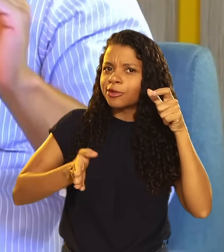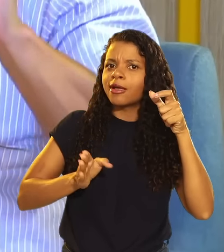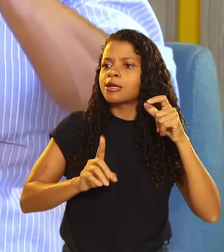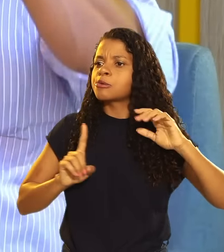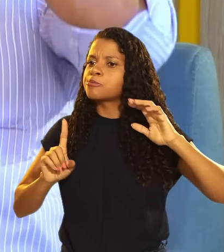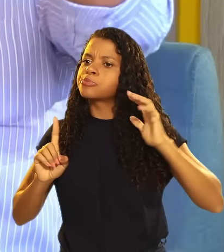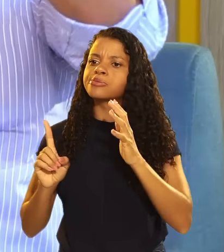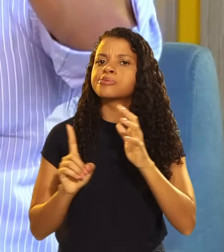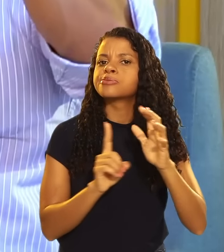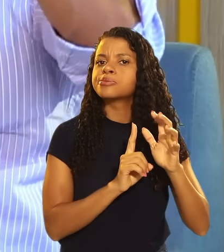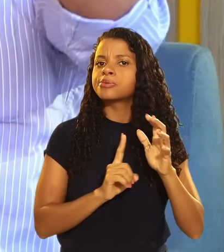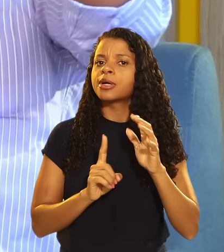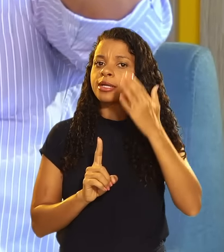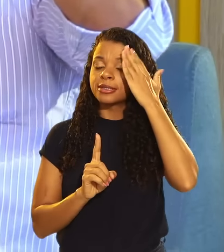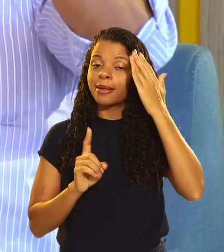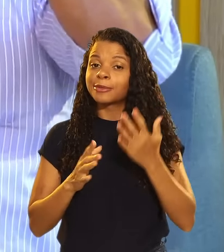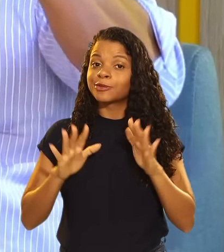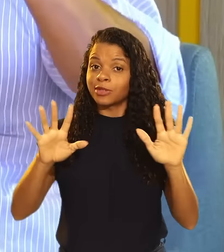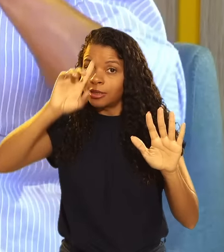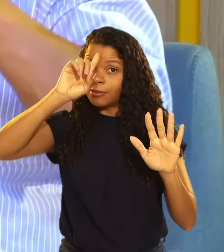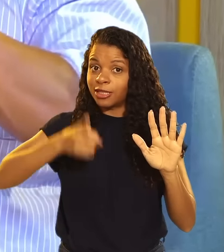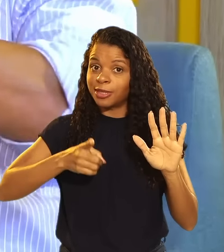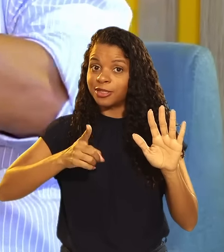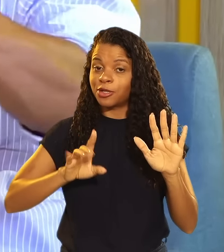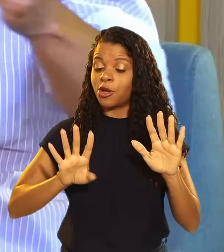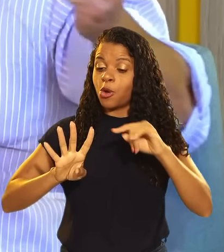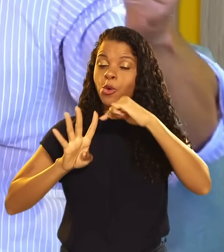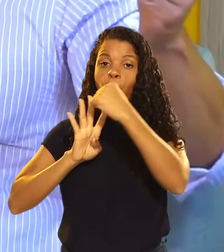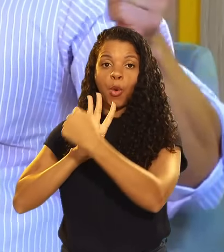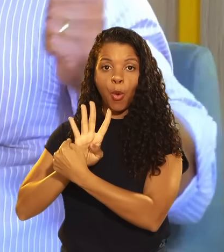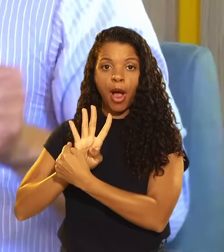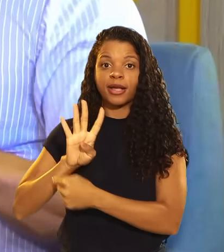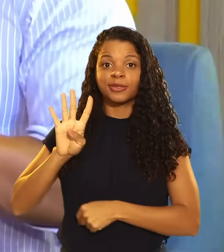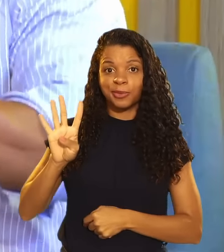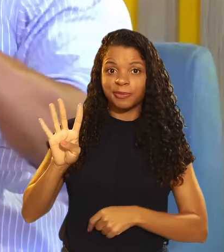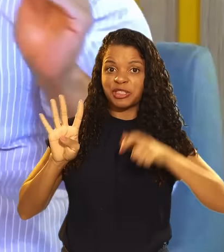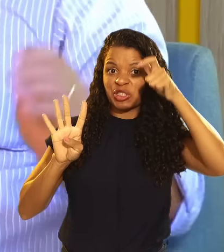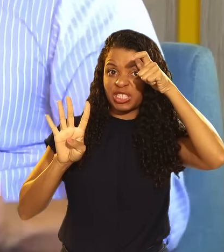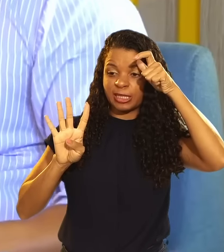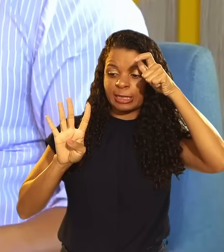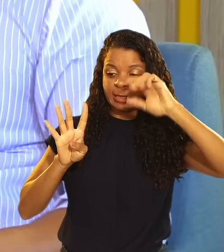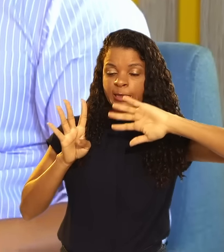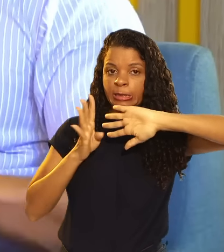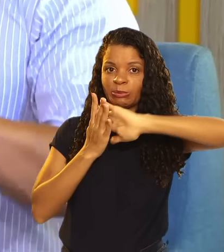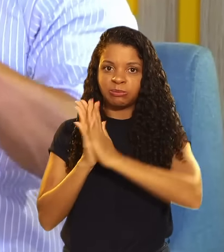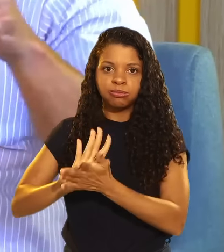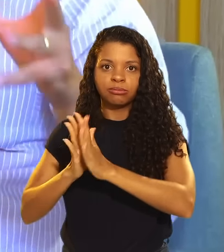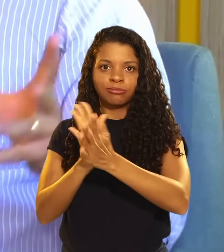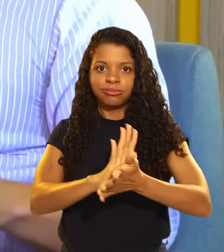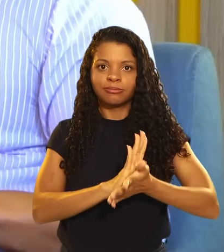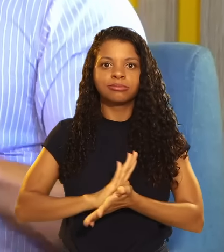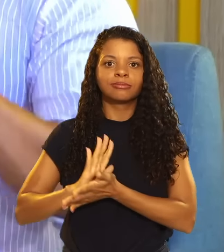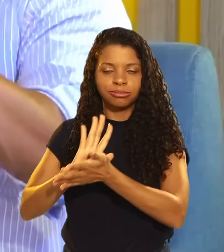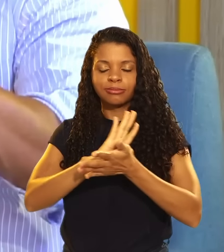Né? Quando diz lá, não terá outros deuses diante de mim, nós percebemos culturas politeístas que justamente desviam o foco, né? Traz esse